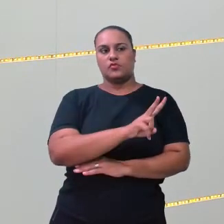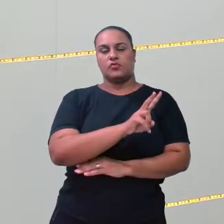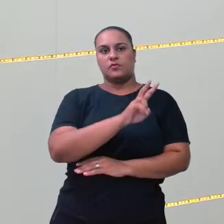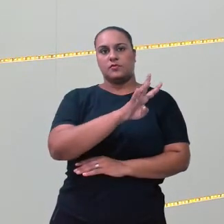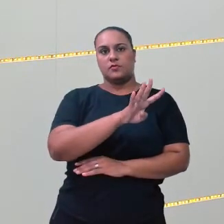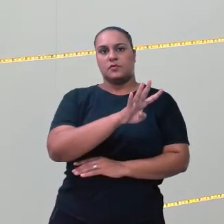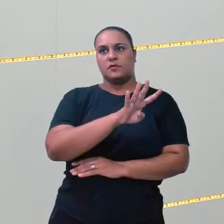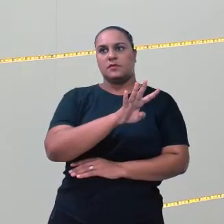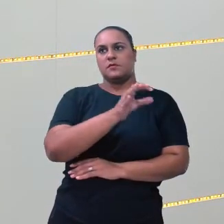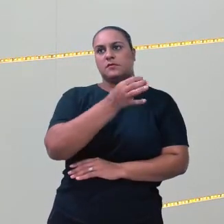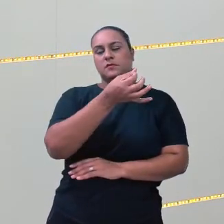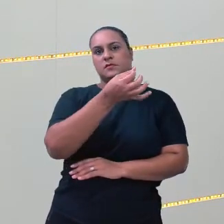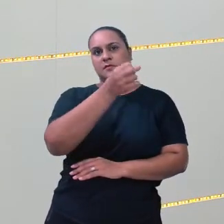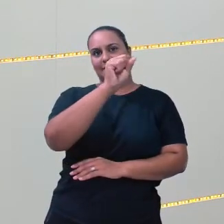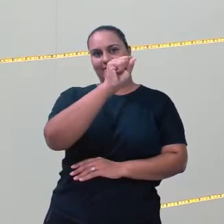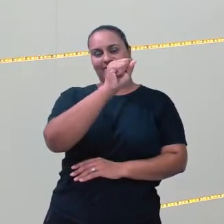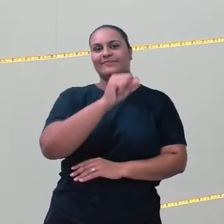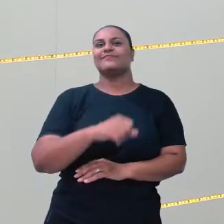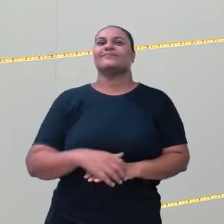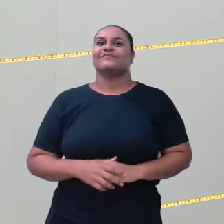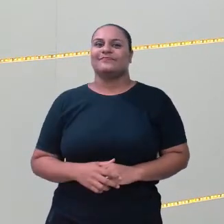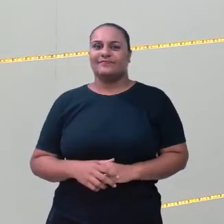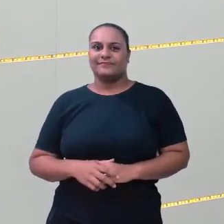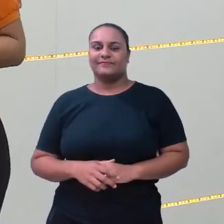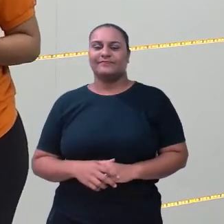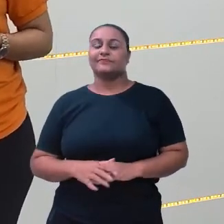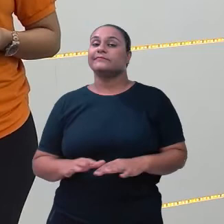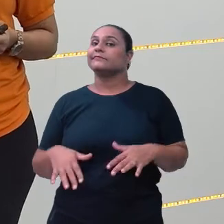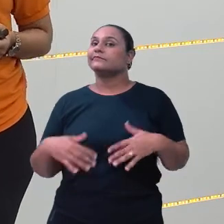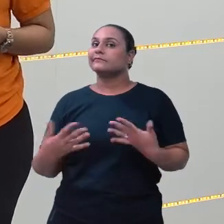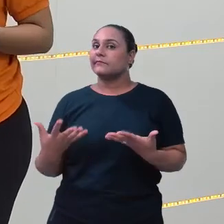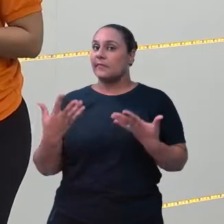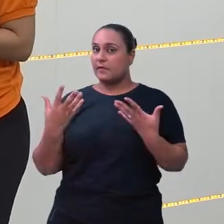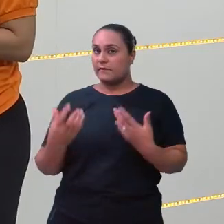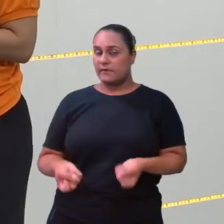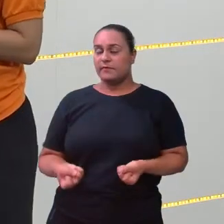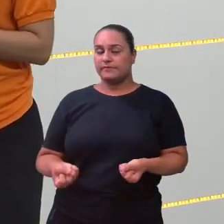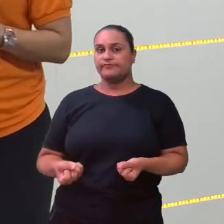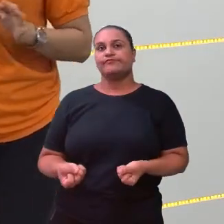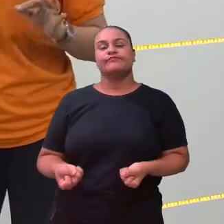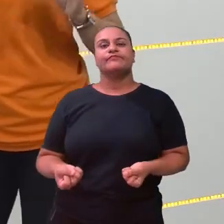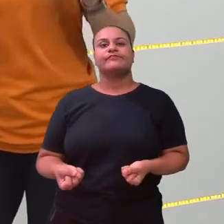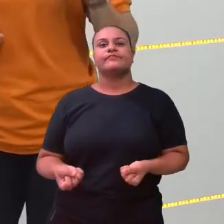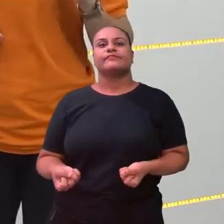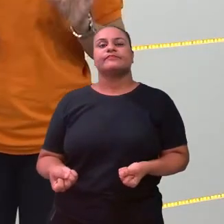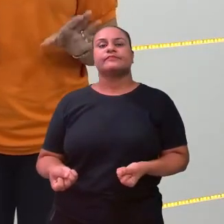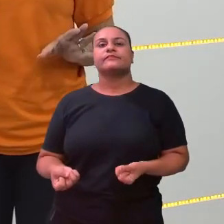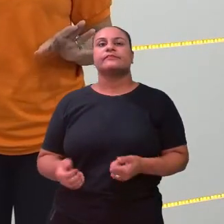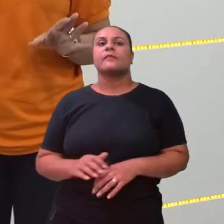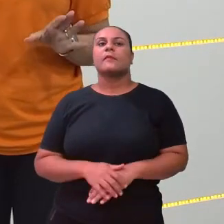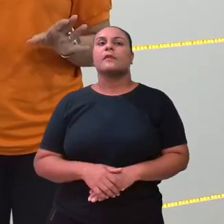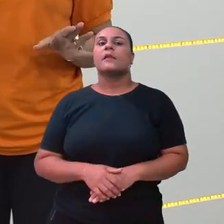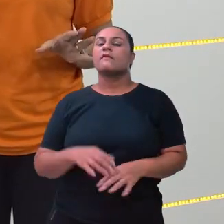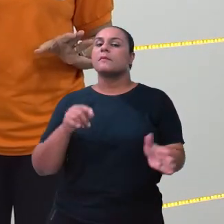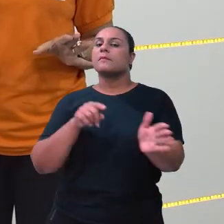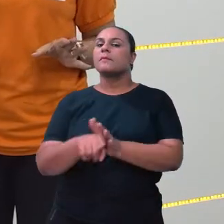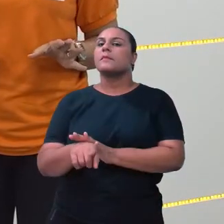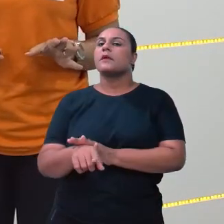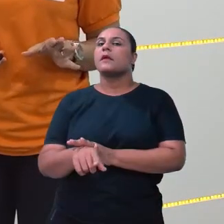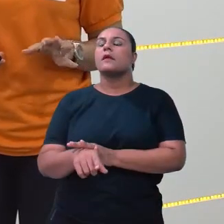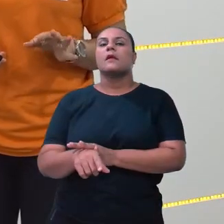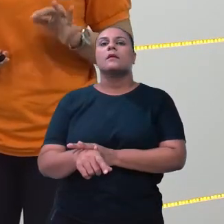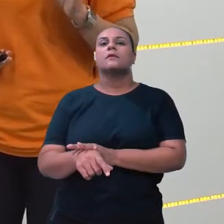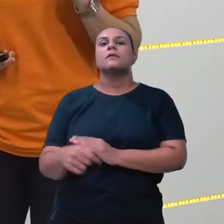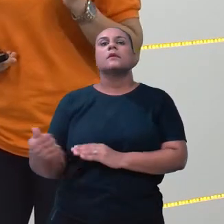2, 4, 6, 8. Vamos lá. Eu vou fazer a primeira pergunta para vocês,